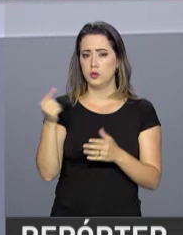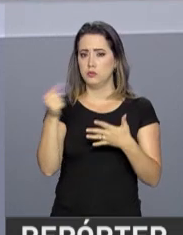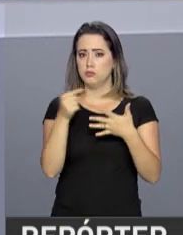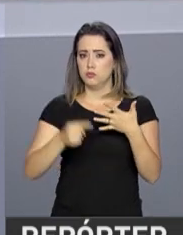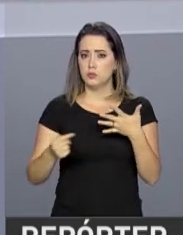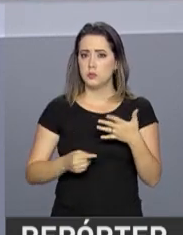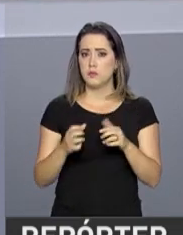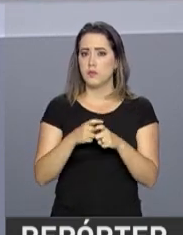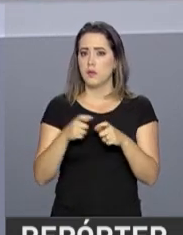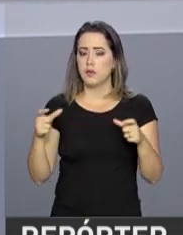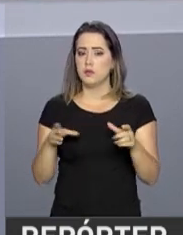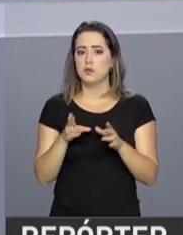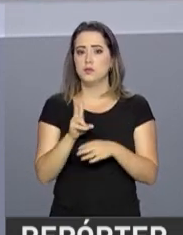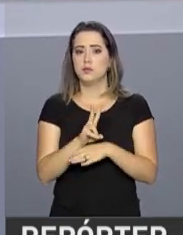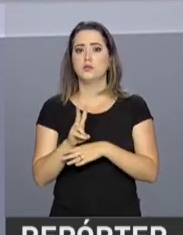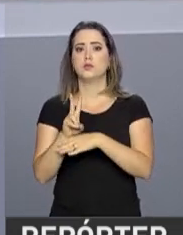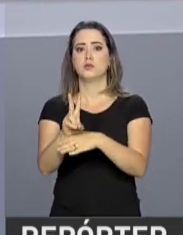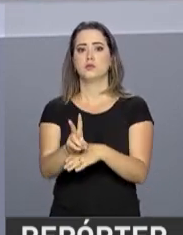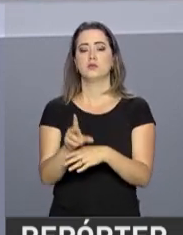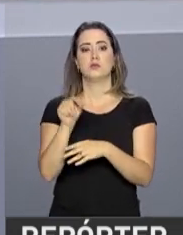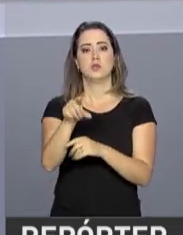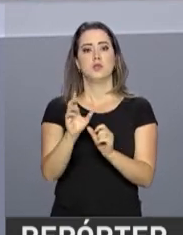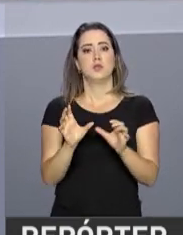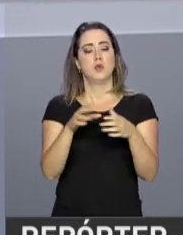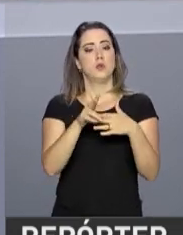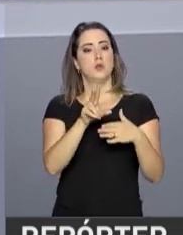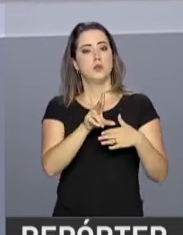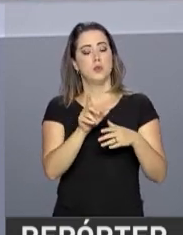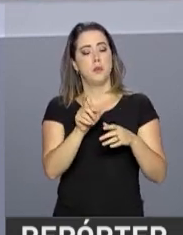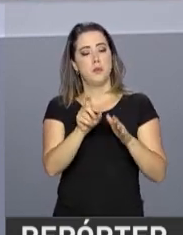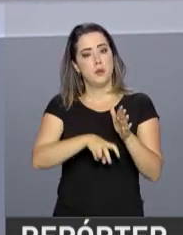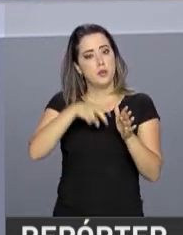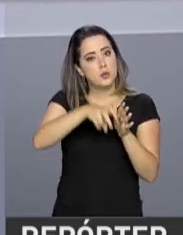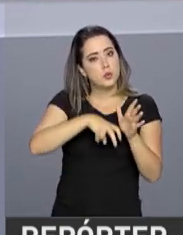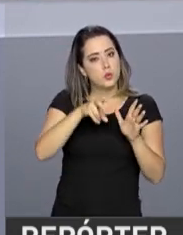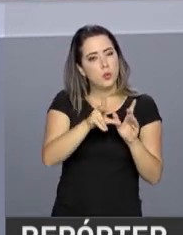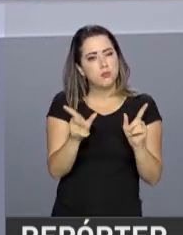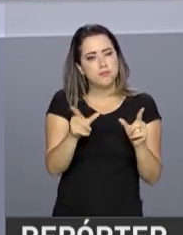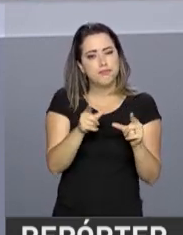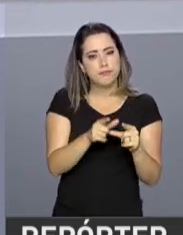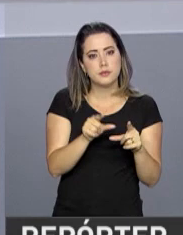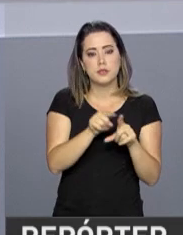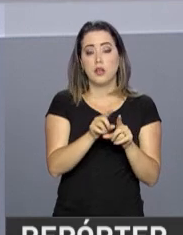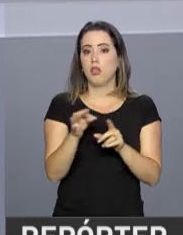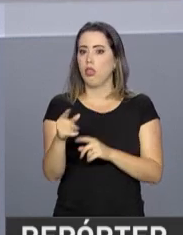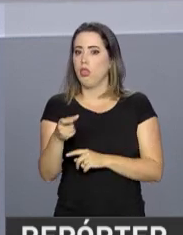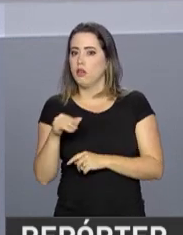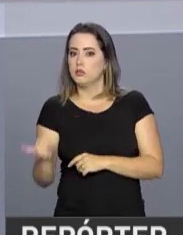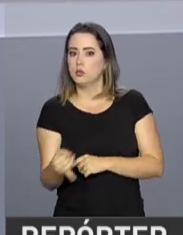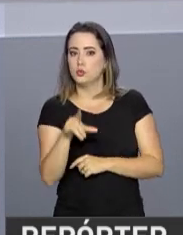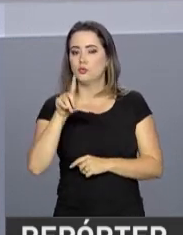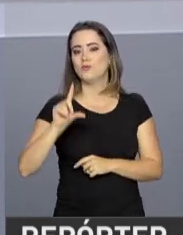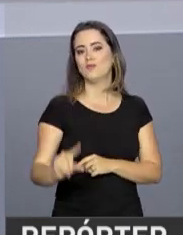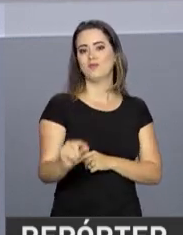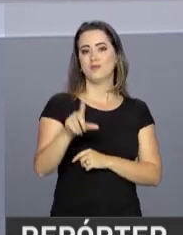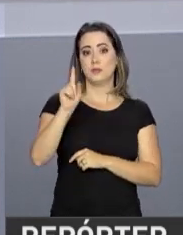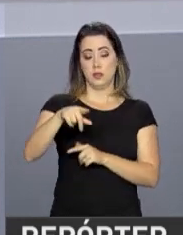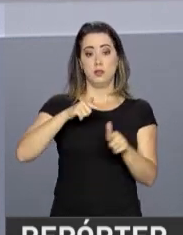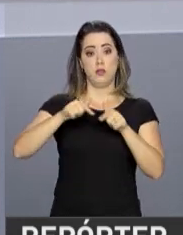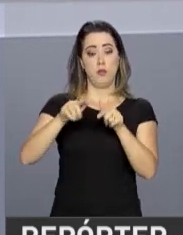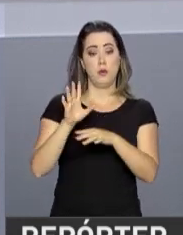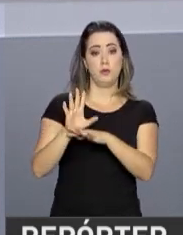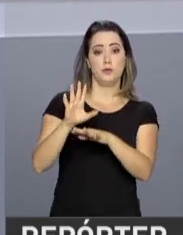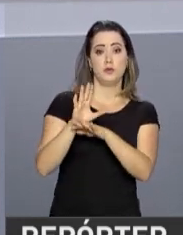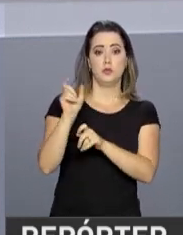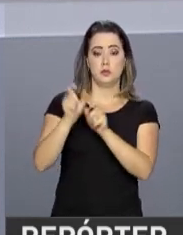outras medidas a ampliação do crédito destinado ao pequeno agricultor com as taxas mais baixas do mercado são ações que vão beneficiar